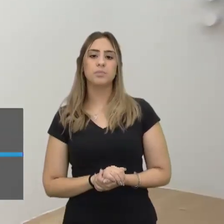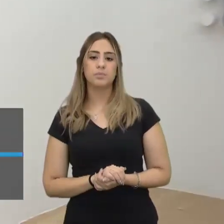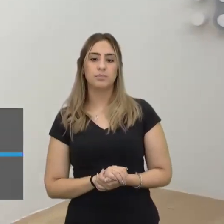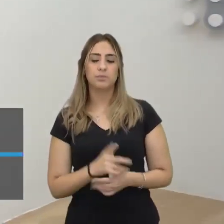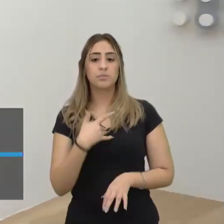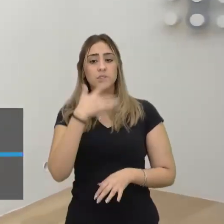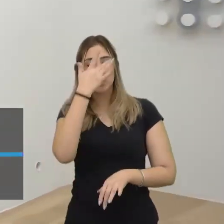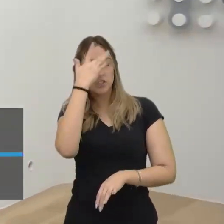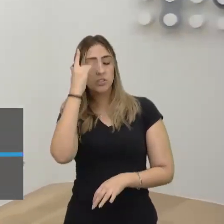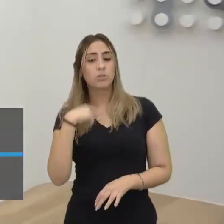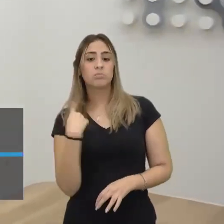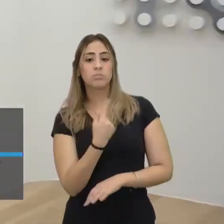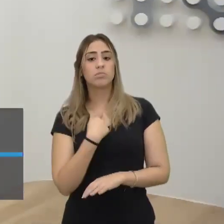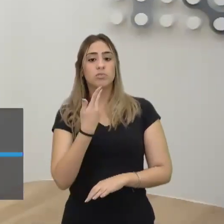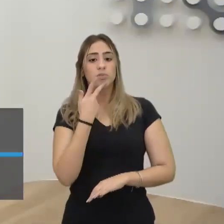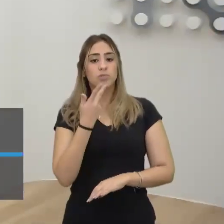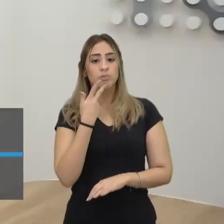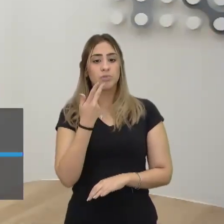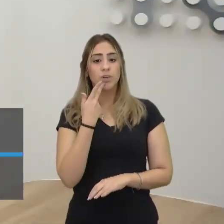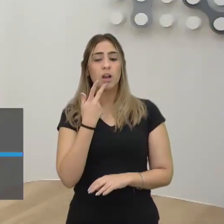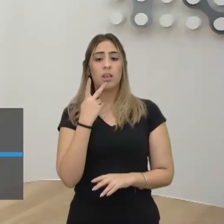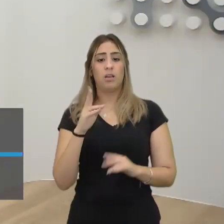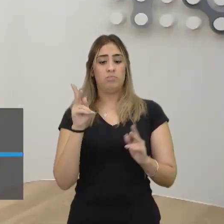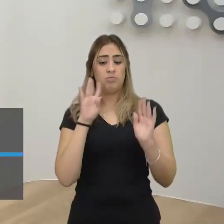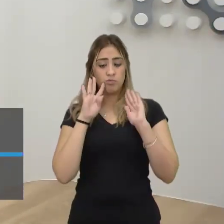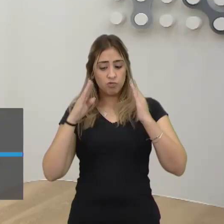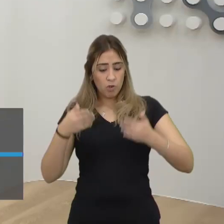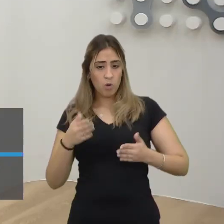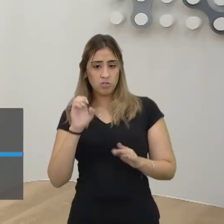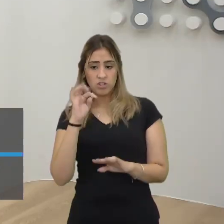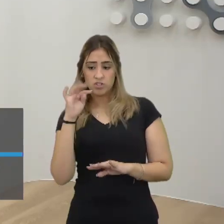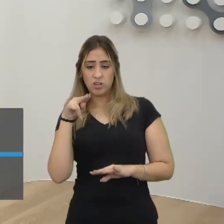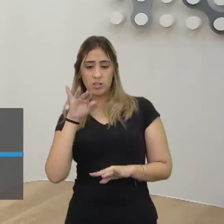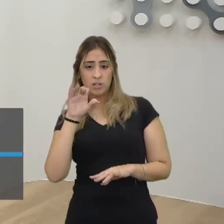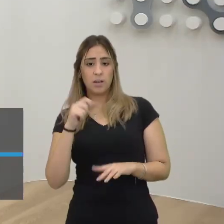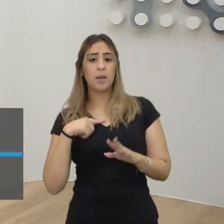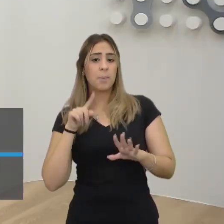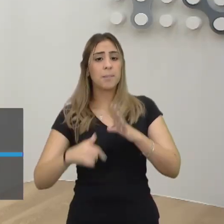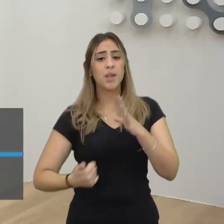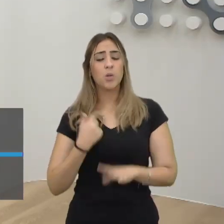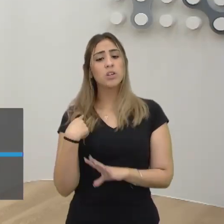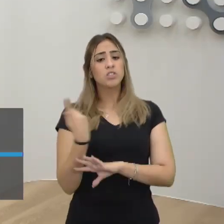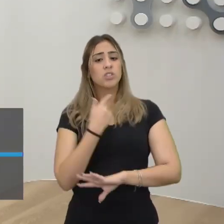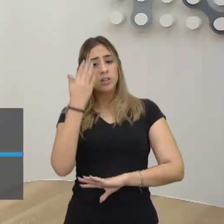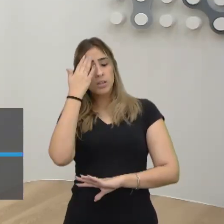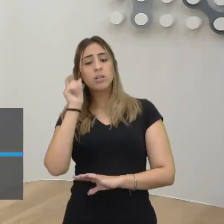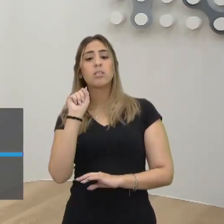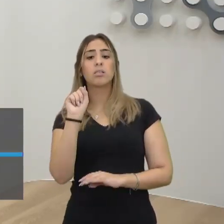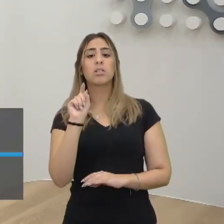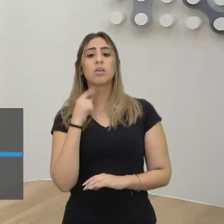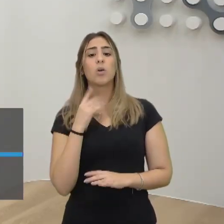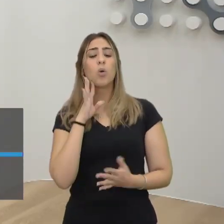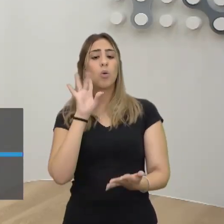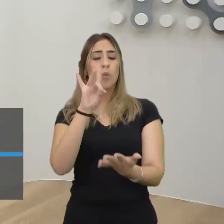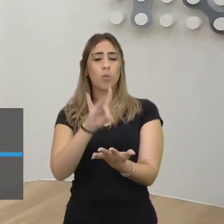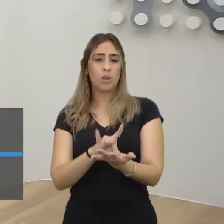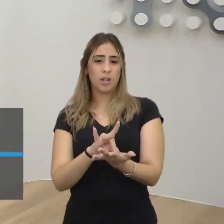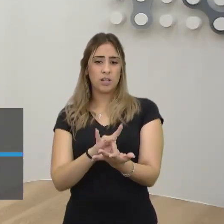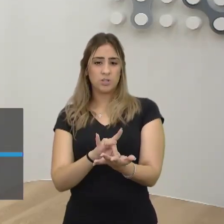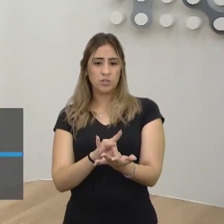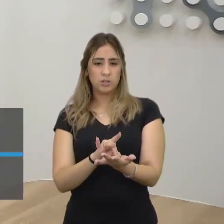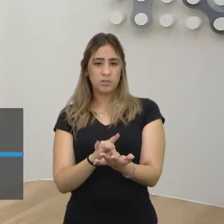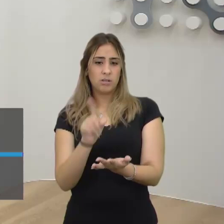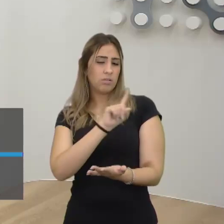Gente, toda vez que a gente falar de etnia, é melhor a gente entender isso como a origem,